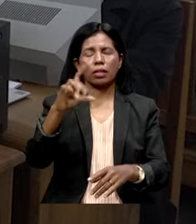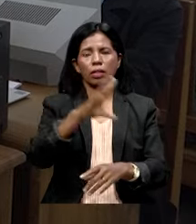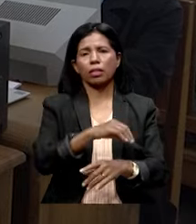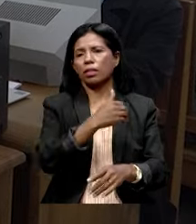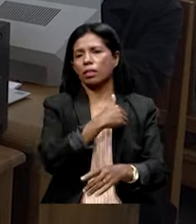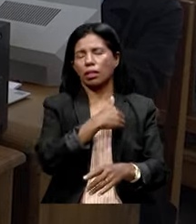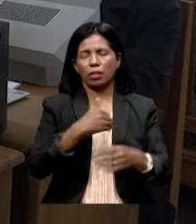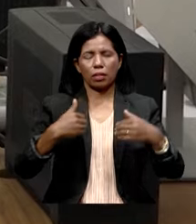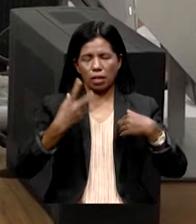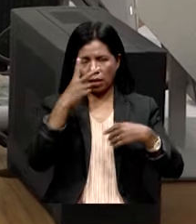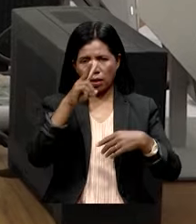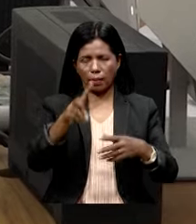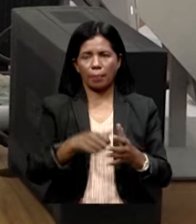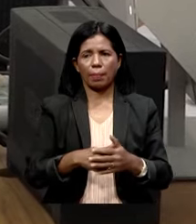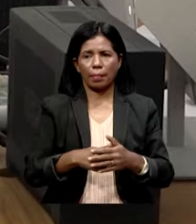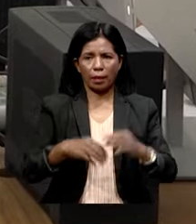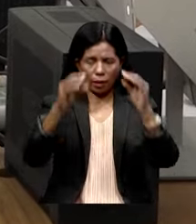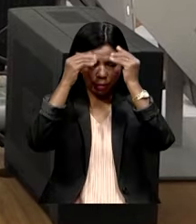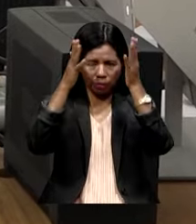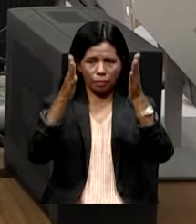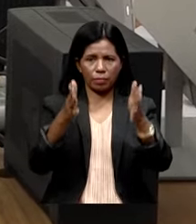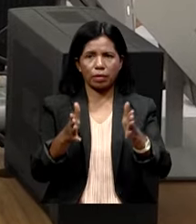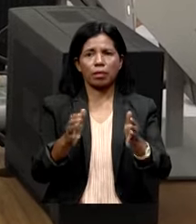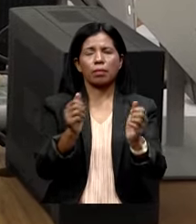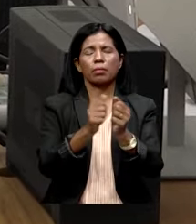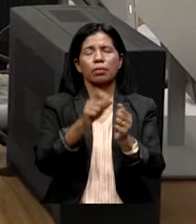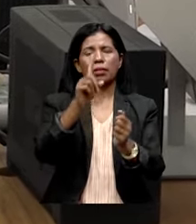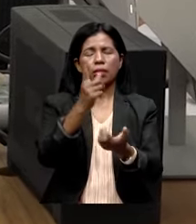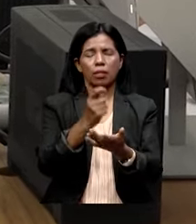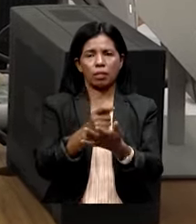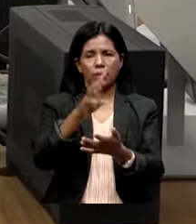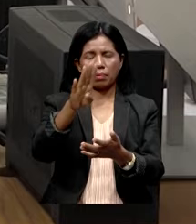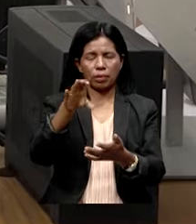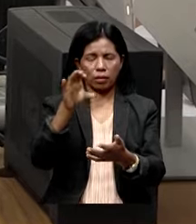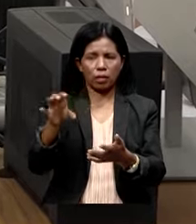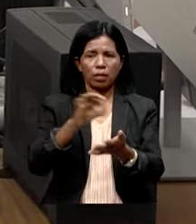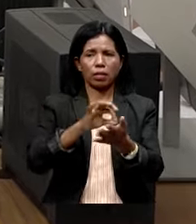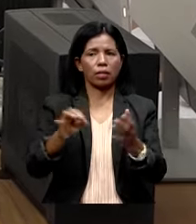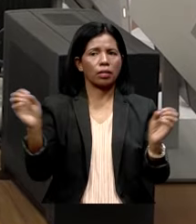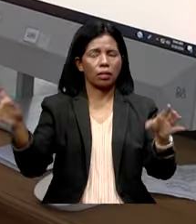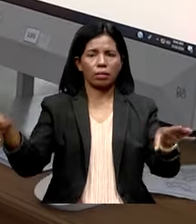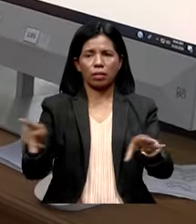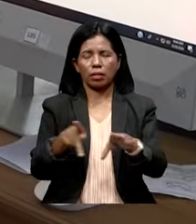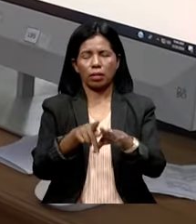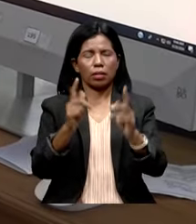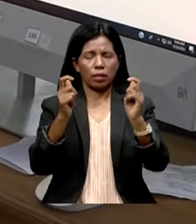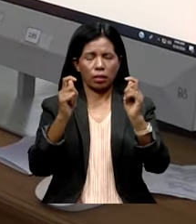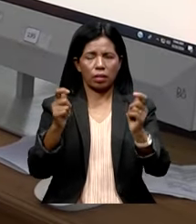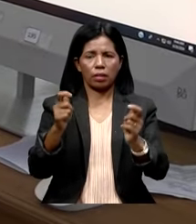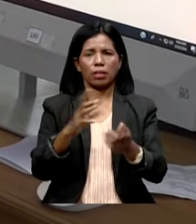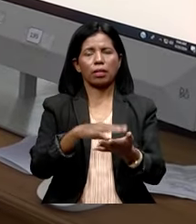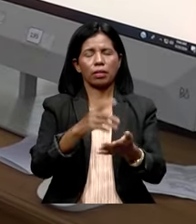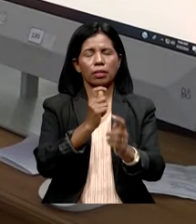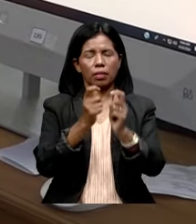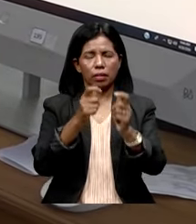dá o que é a solução. Antes, né, professor contratado reunida a tus atresse, né, berezeita, tu participa e ateste bolsa candidatura